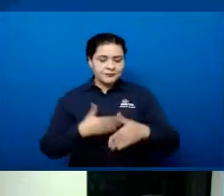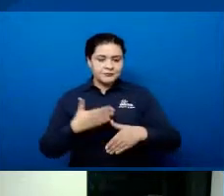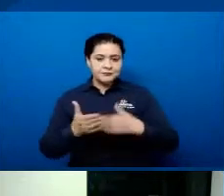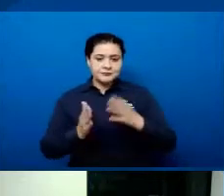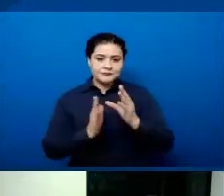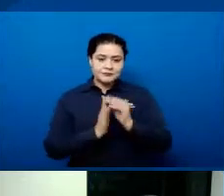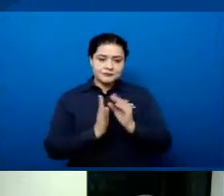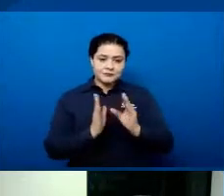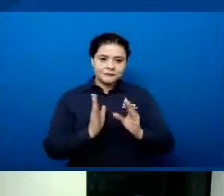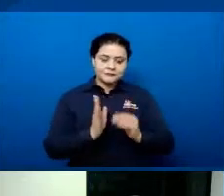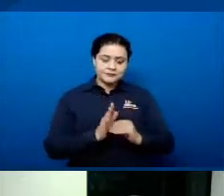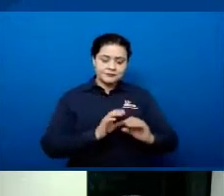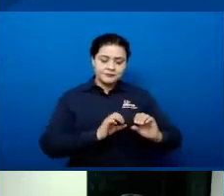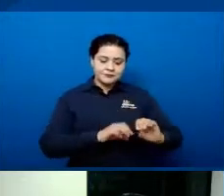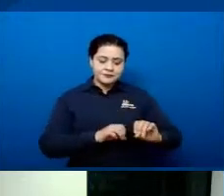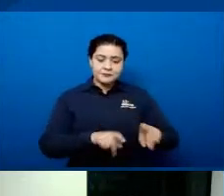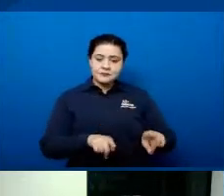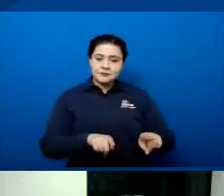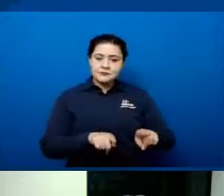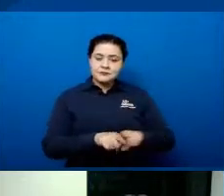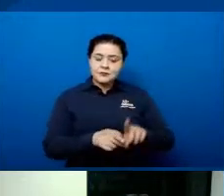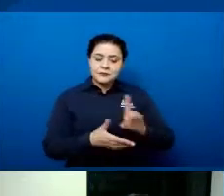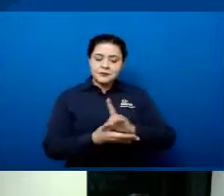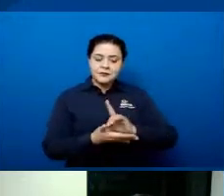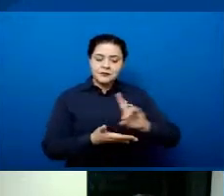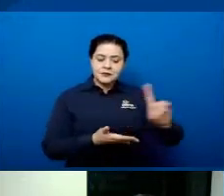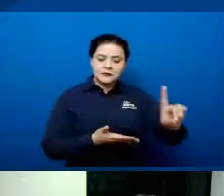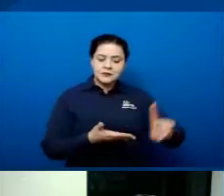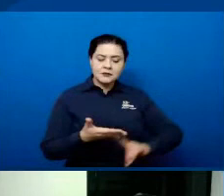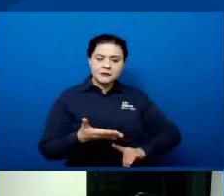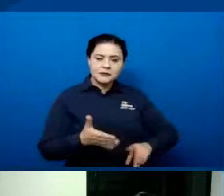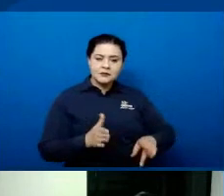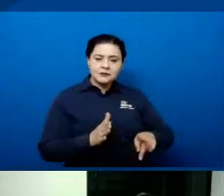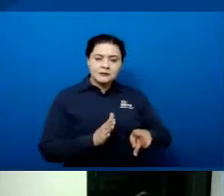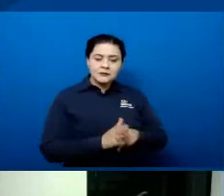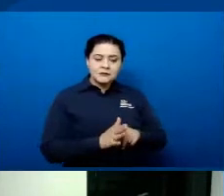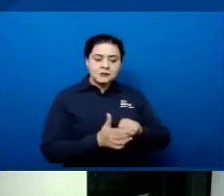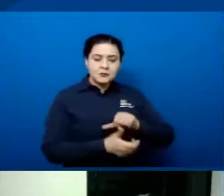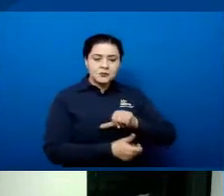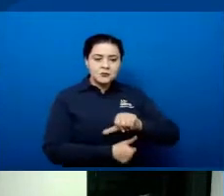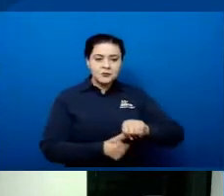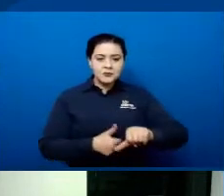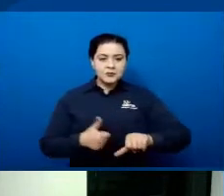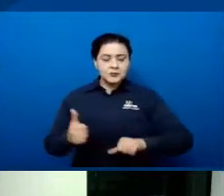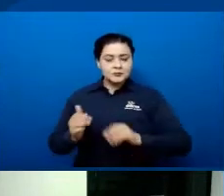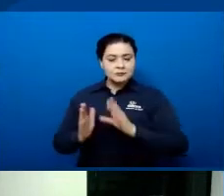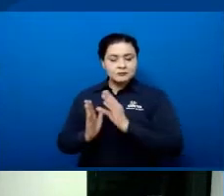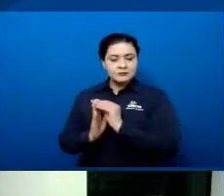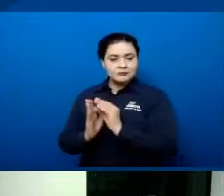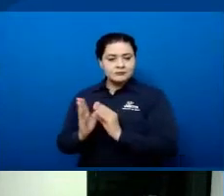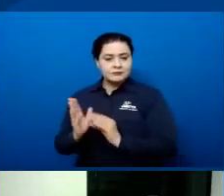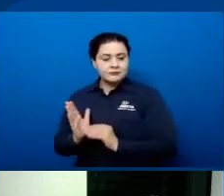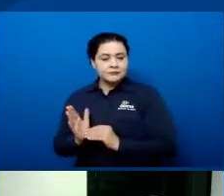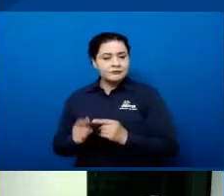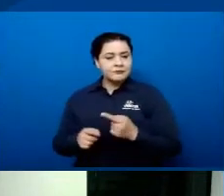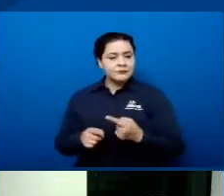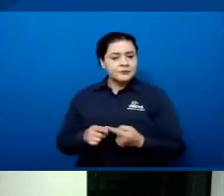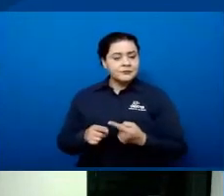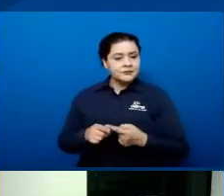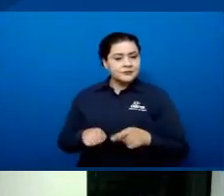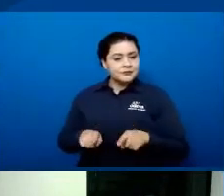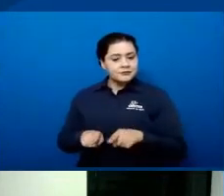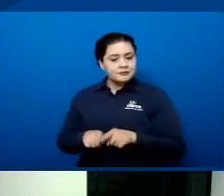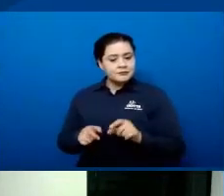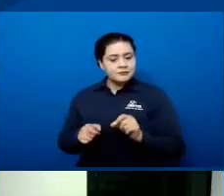conteúdo educacional, a gente tem um designer instrucional que transforma aquele conteúdo, né, para a gente fazer